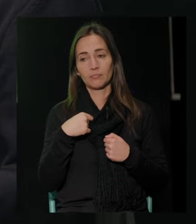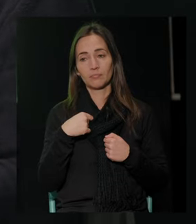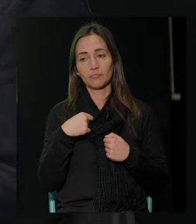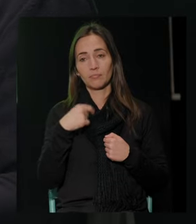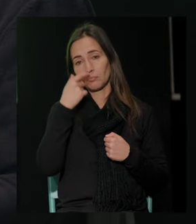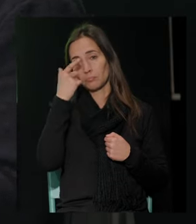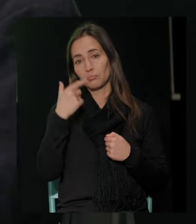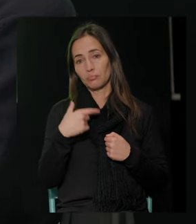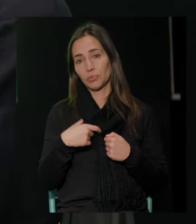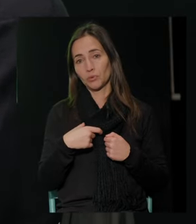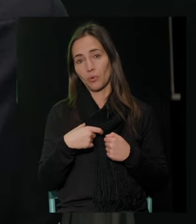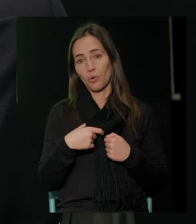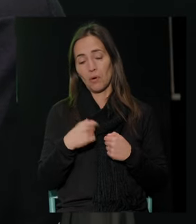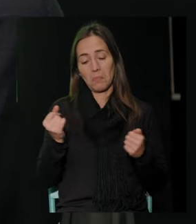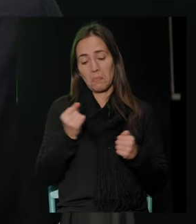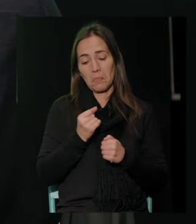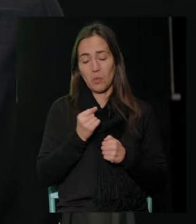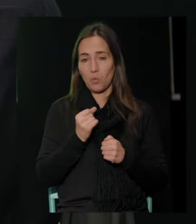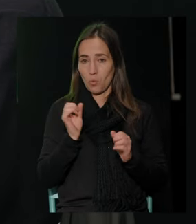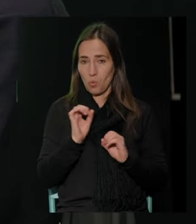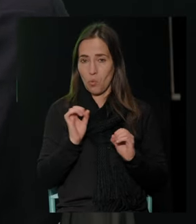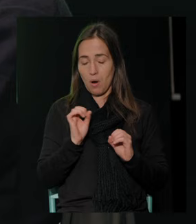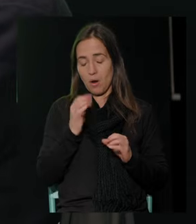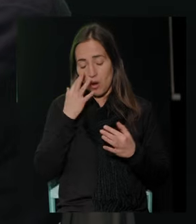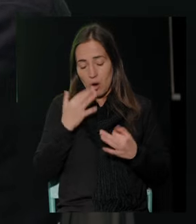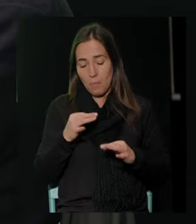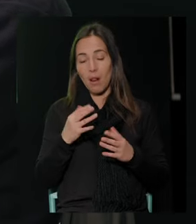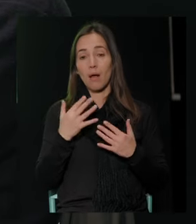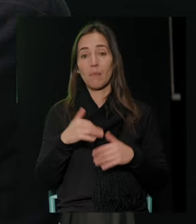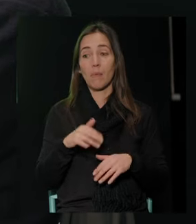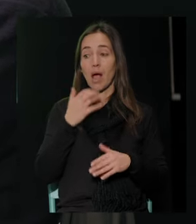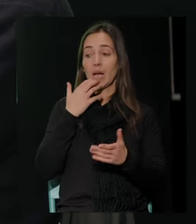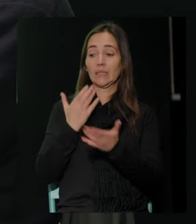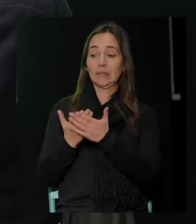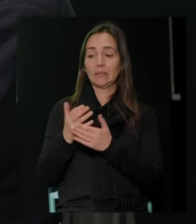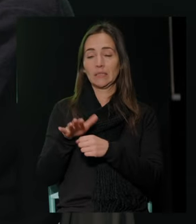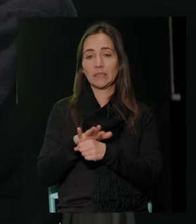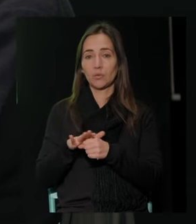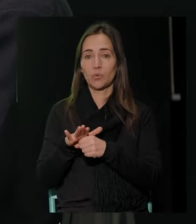sou uma pessoa naturalmente destemida, mas perante aquela situação,